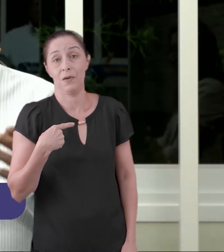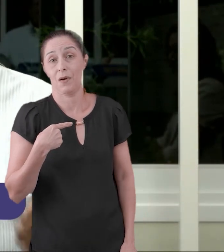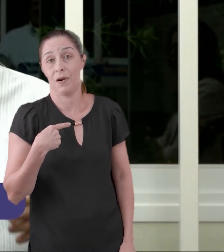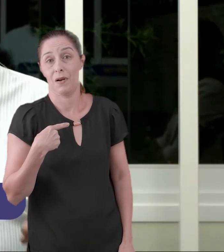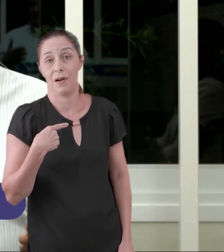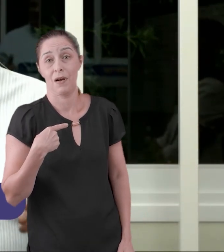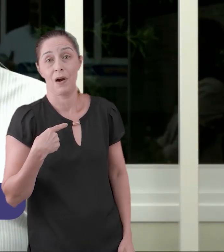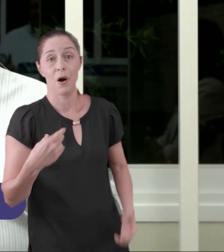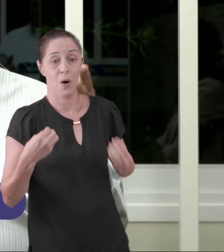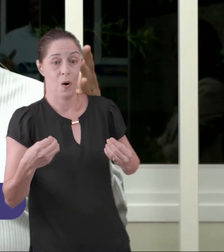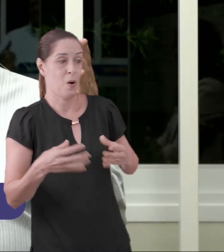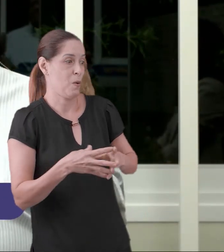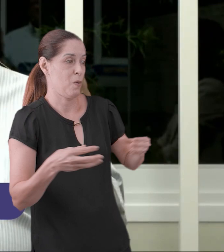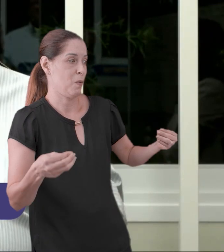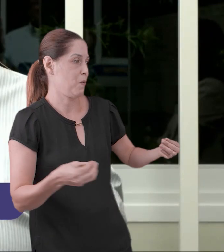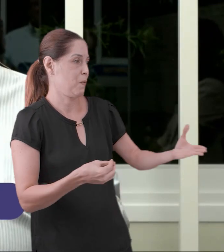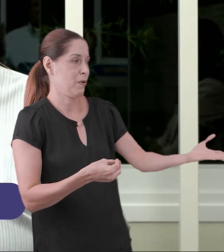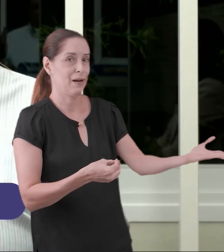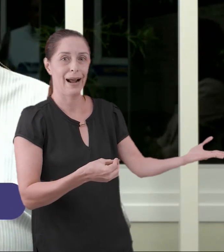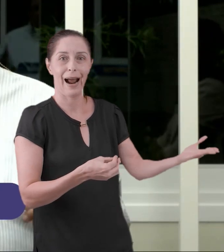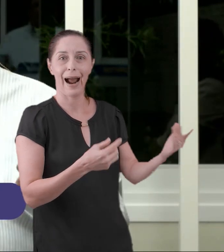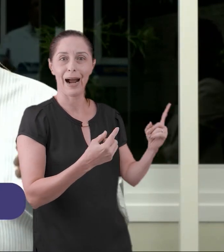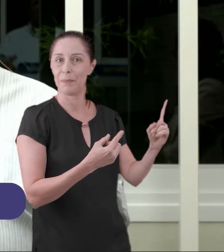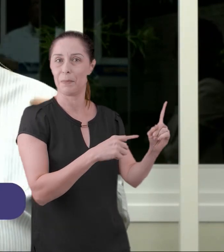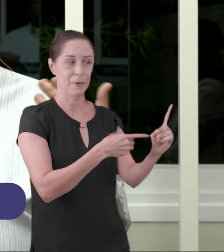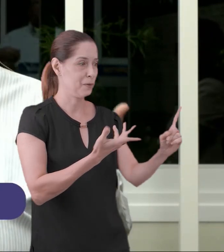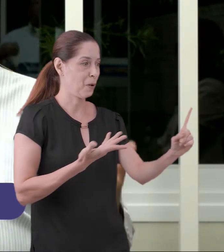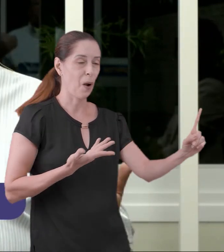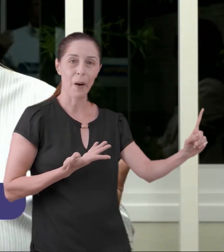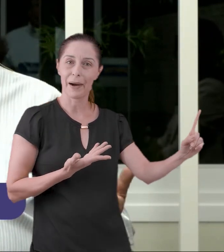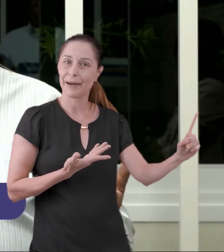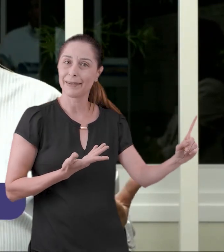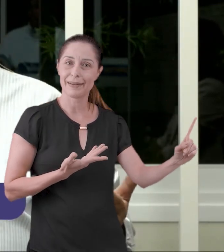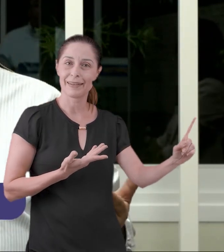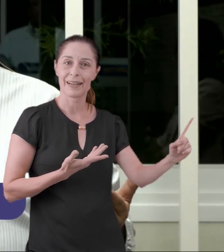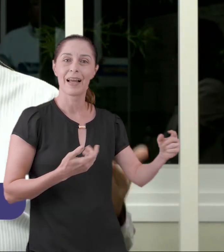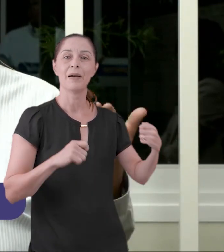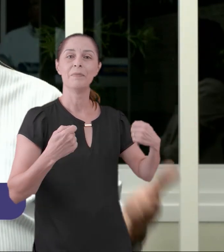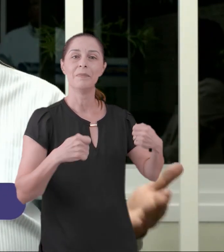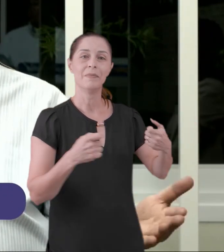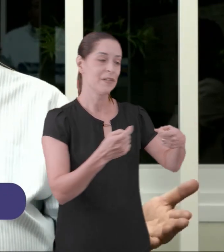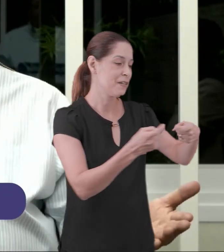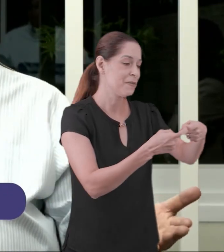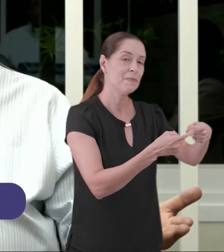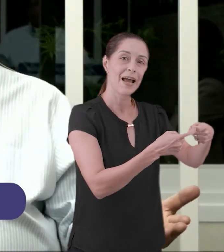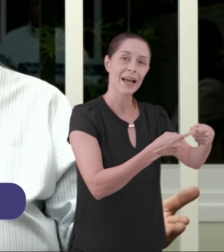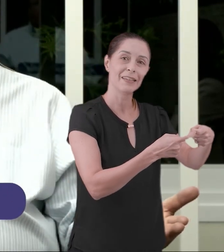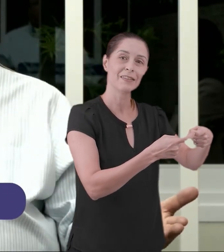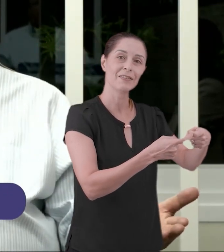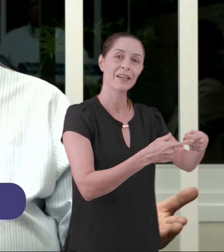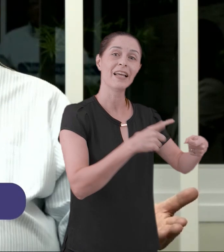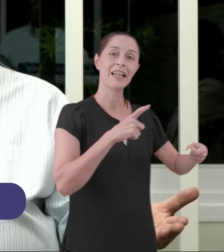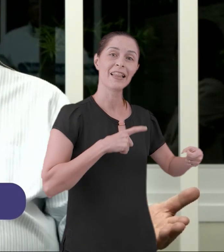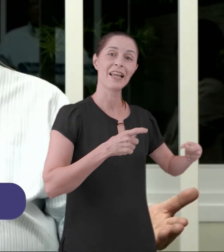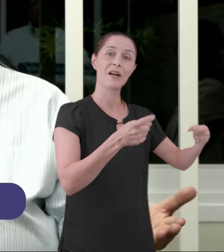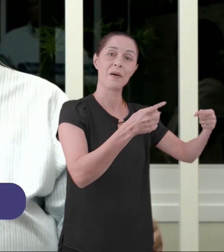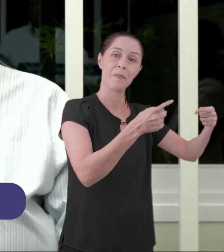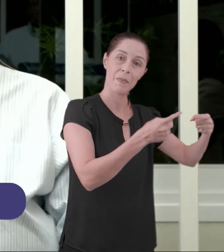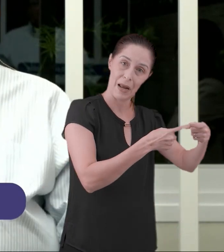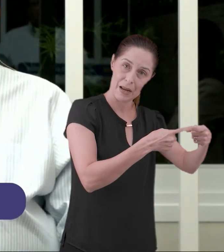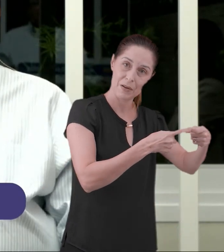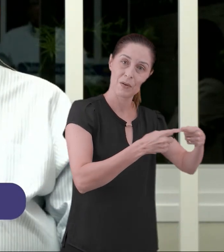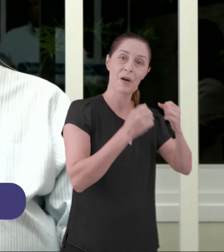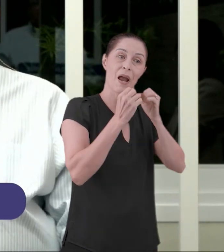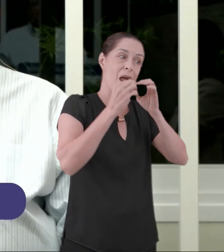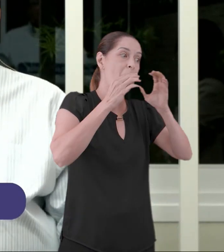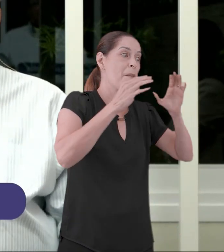tem os médicos aí, se tem os especialistas, as pessoas que são formadas, isso é bênção de Deus, tá? Então,